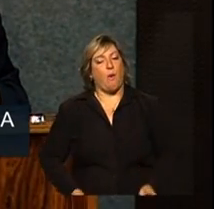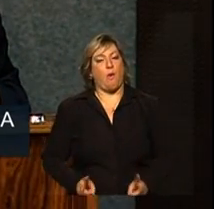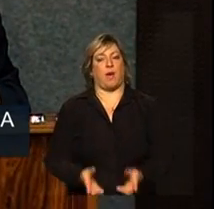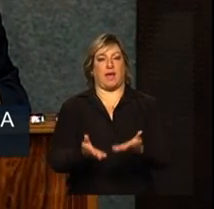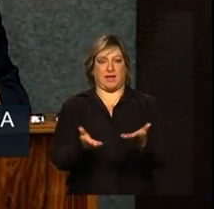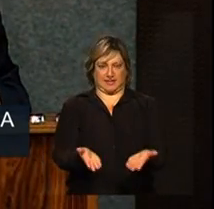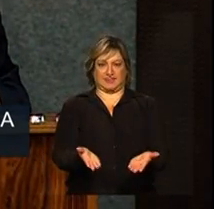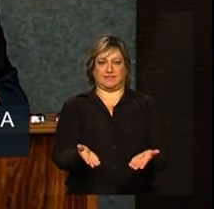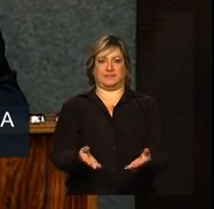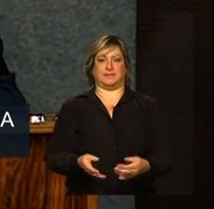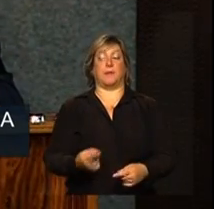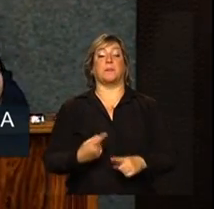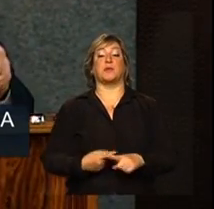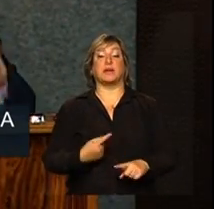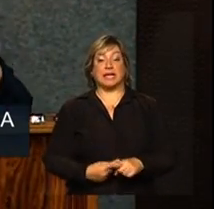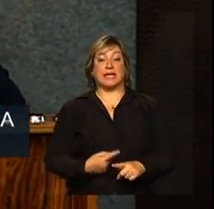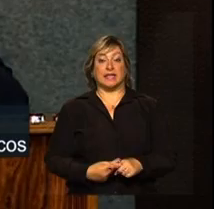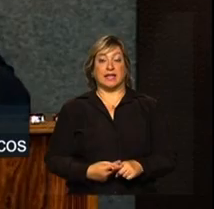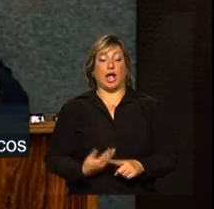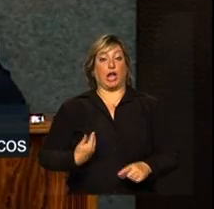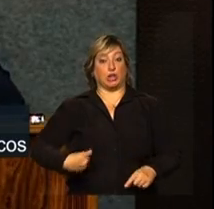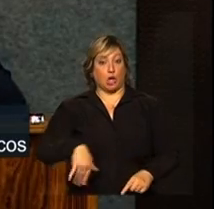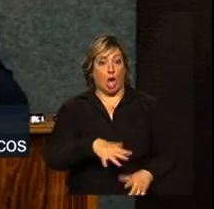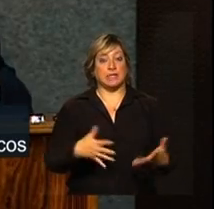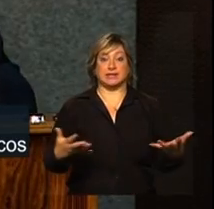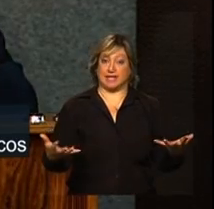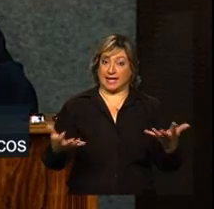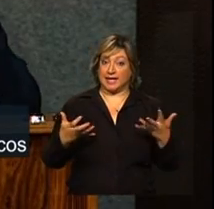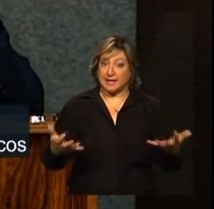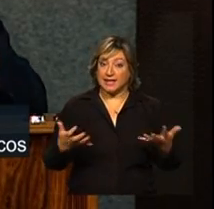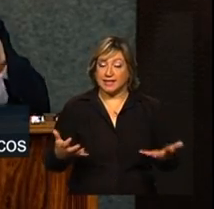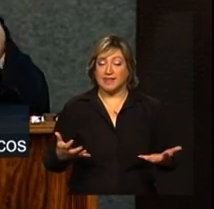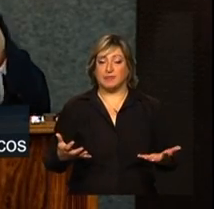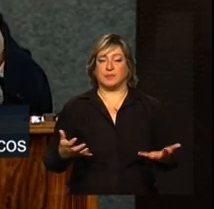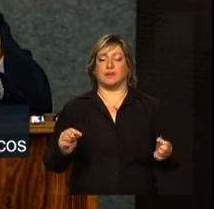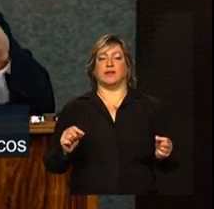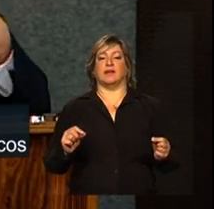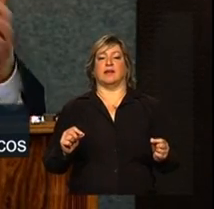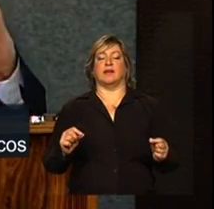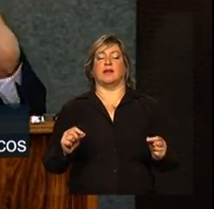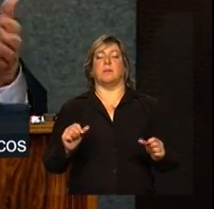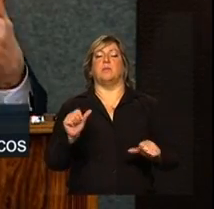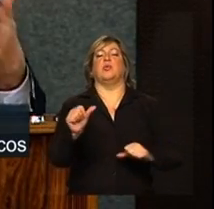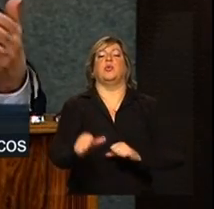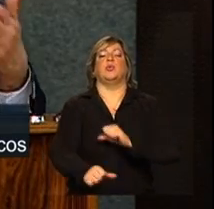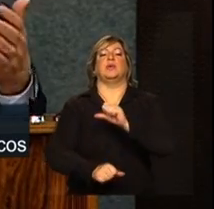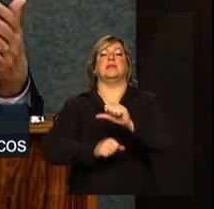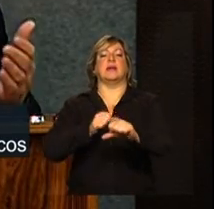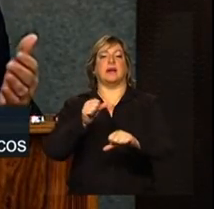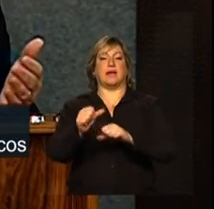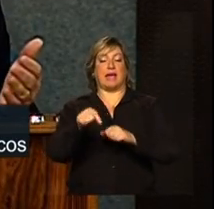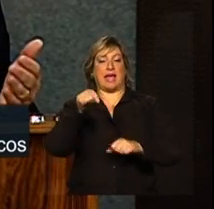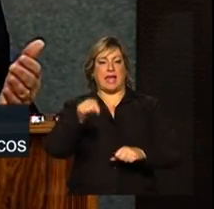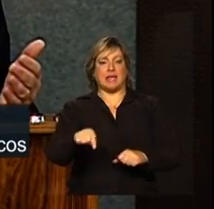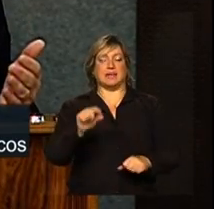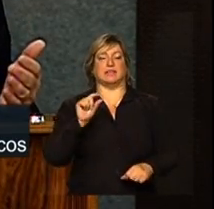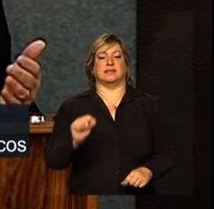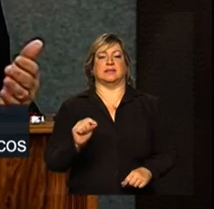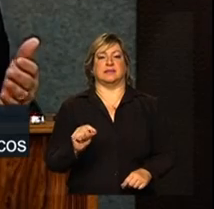isso. Porque nós queremos dizer para transformar esse